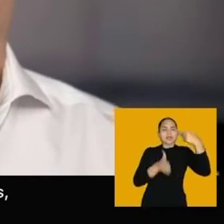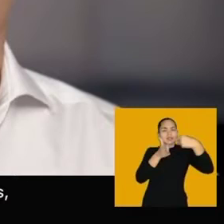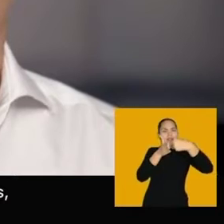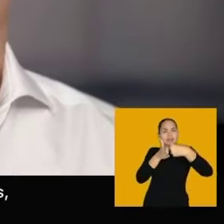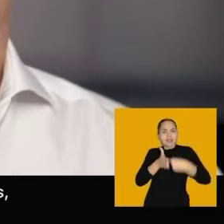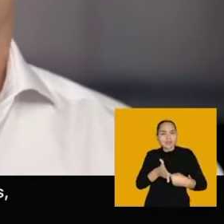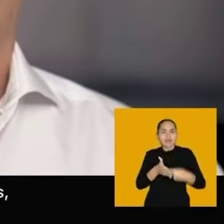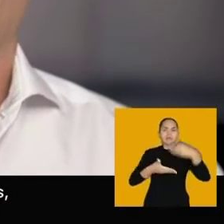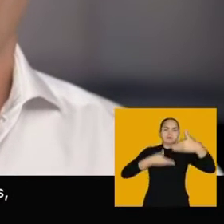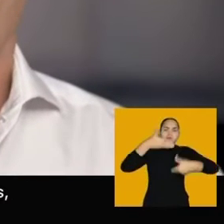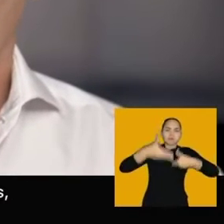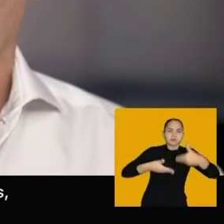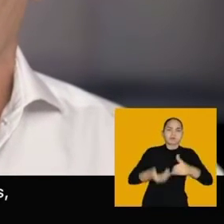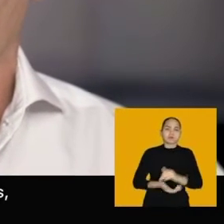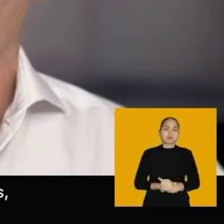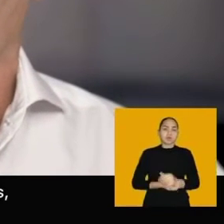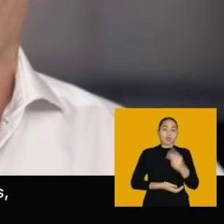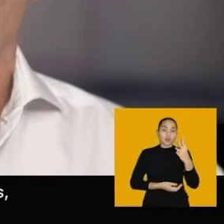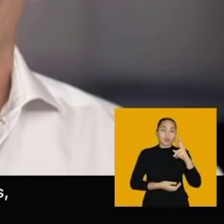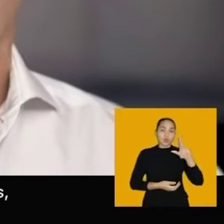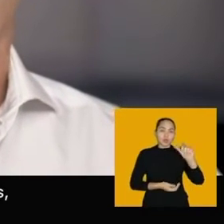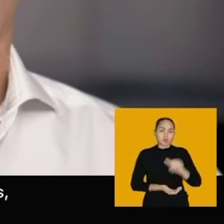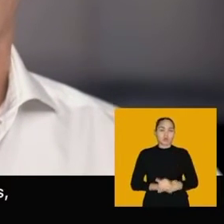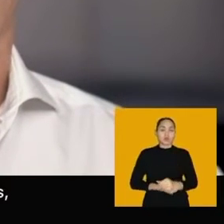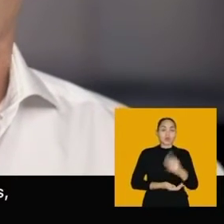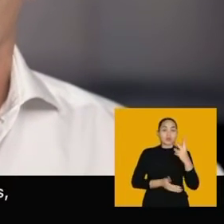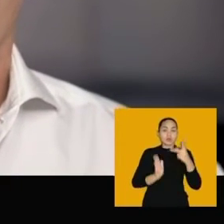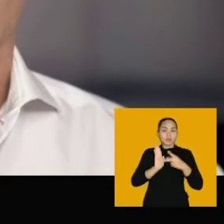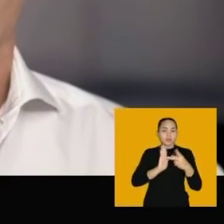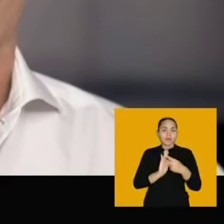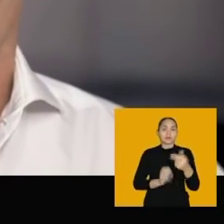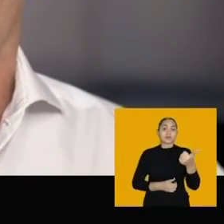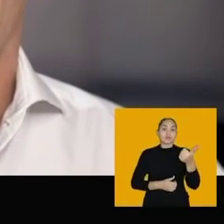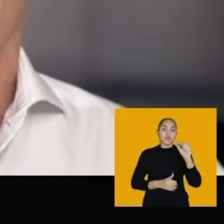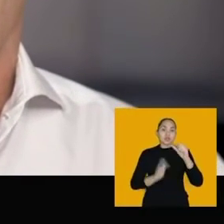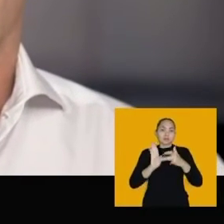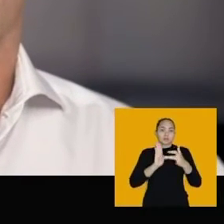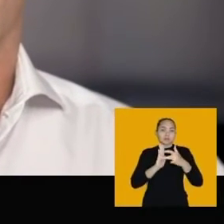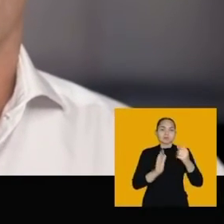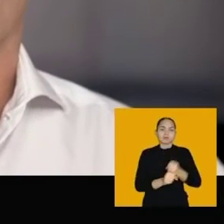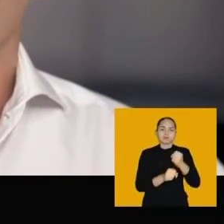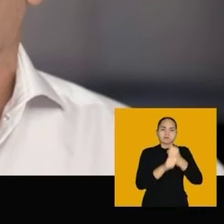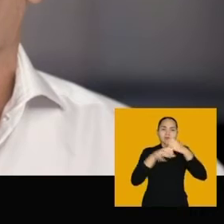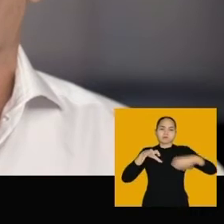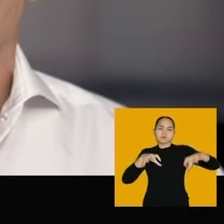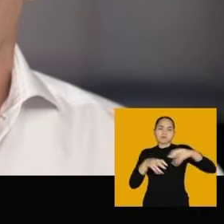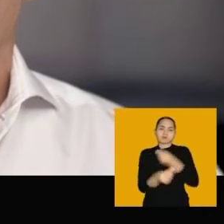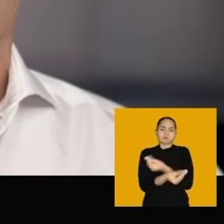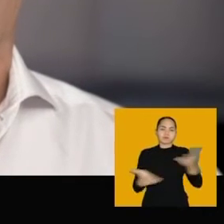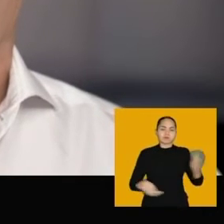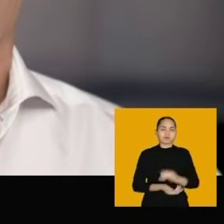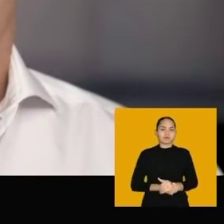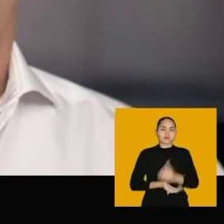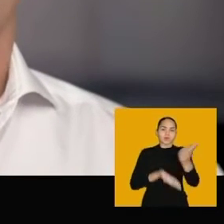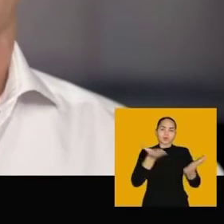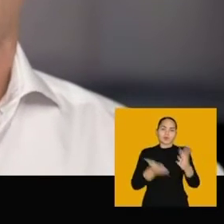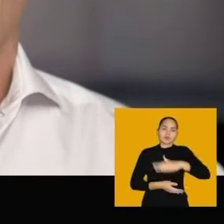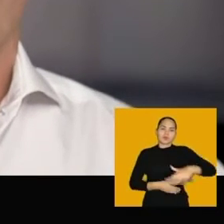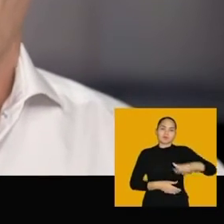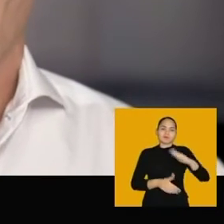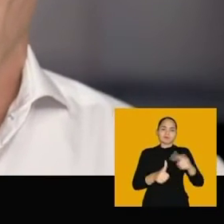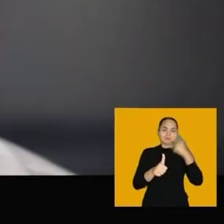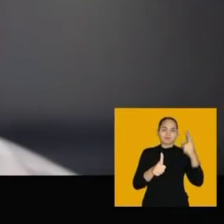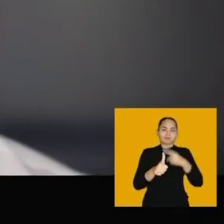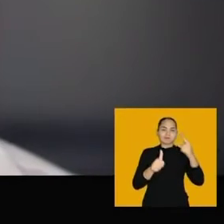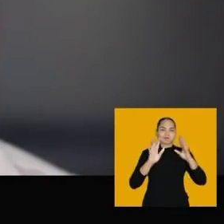realização de testes e a rede de saúde com mais 2 UPAs, 2 policlínicas e 18 novos postos de saúde. Cuidar